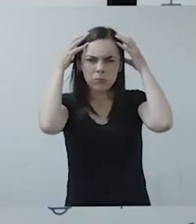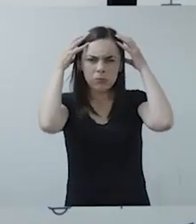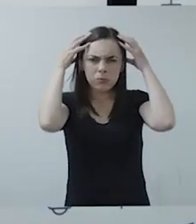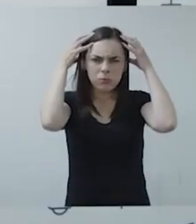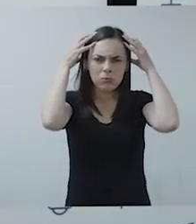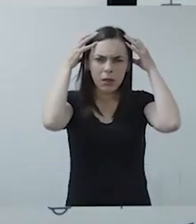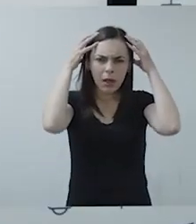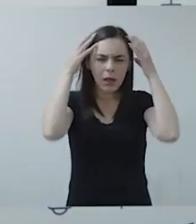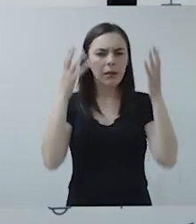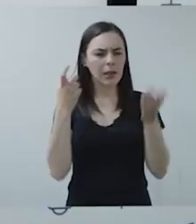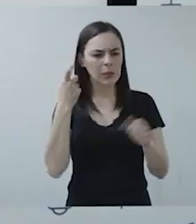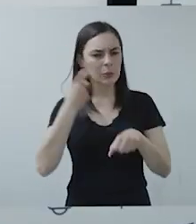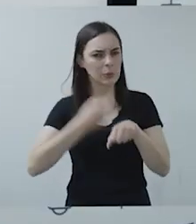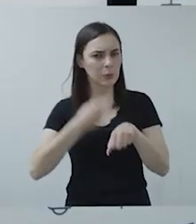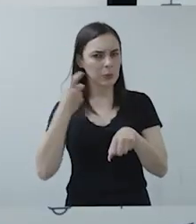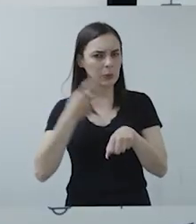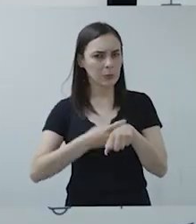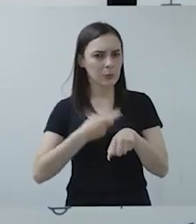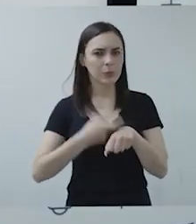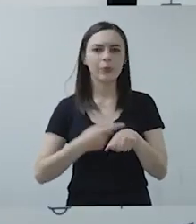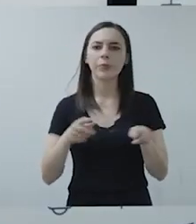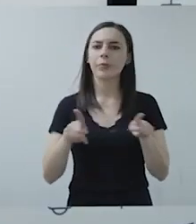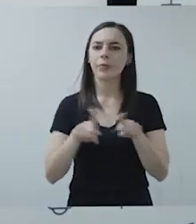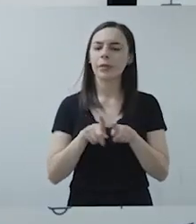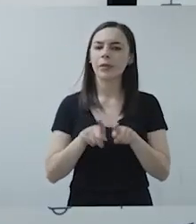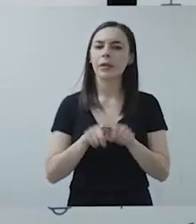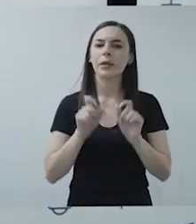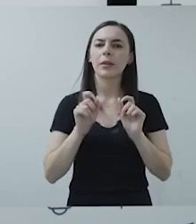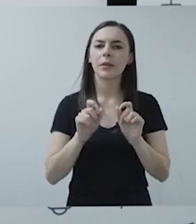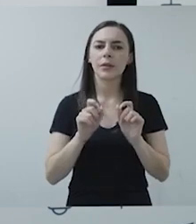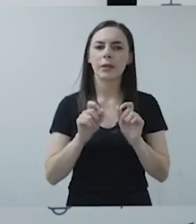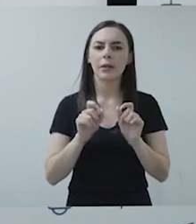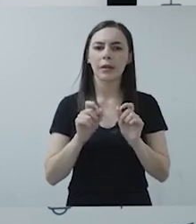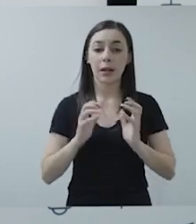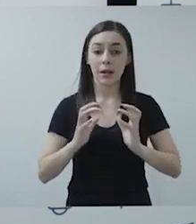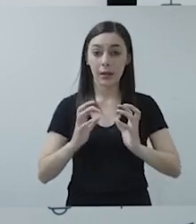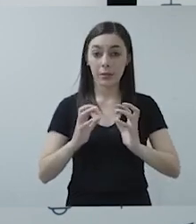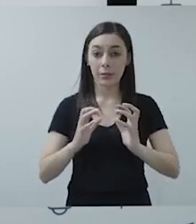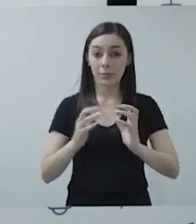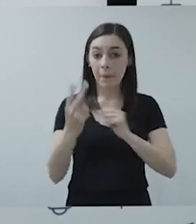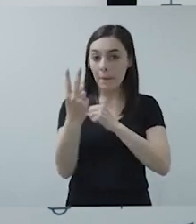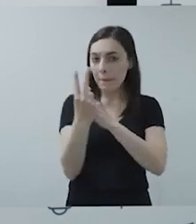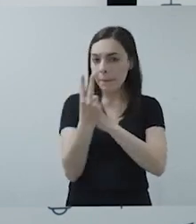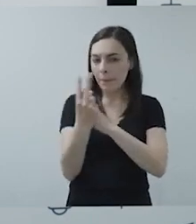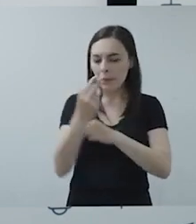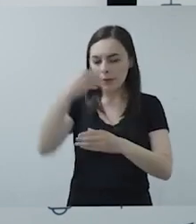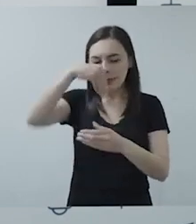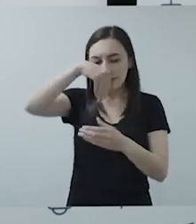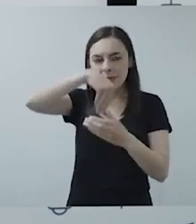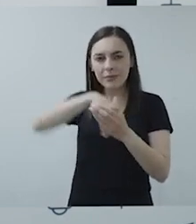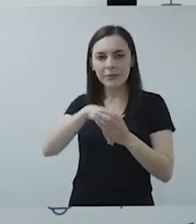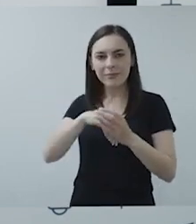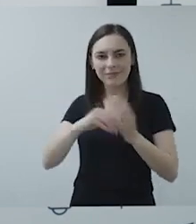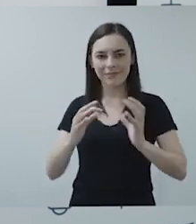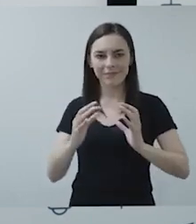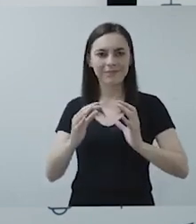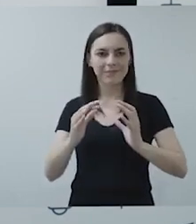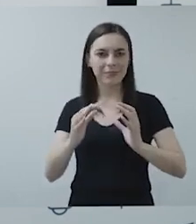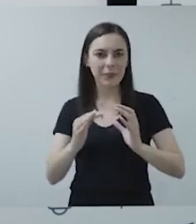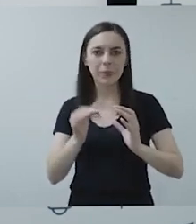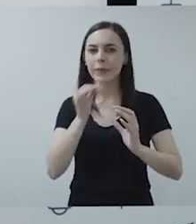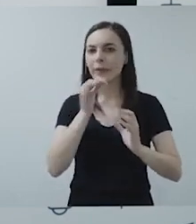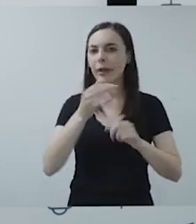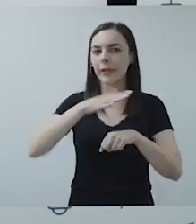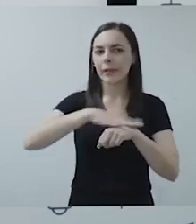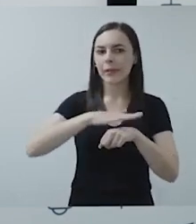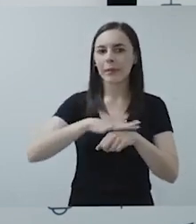bastante duro, né? E eles, o crânio protege tudo que está lá dentro da nossa cabeça nesses